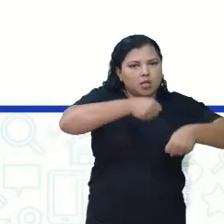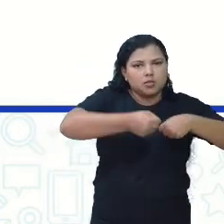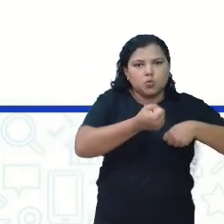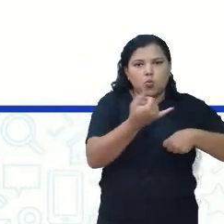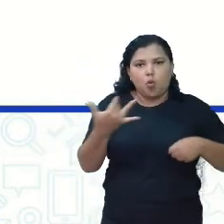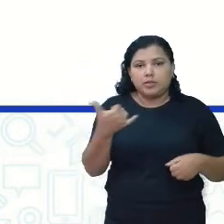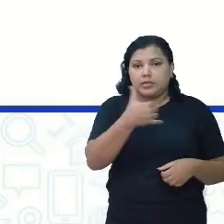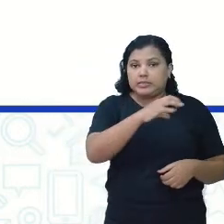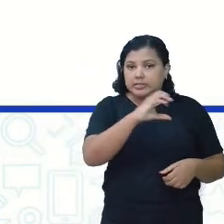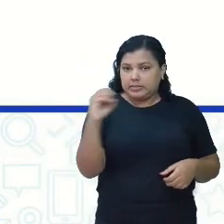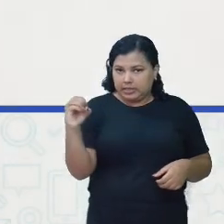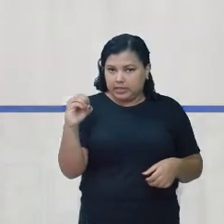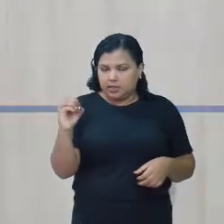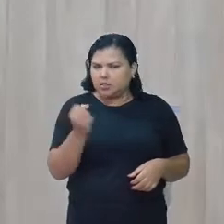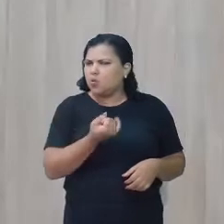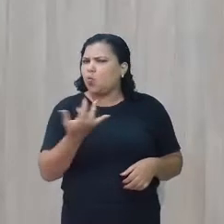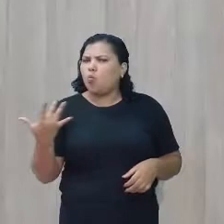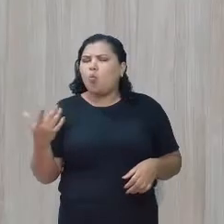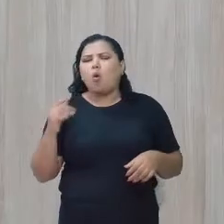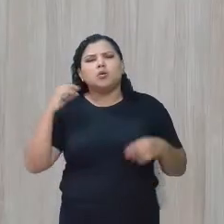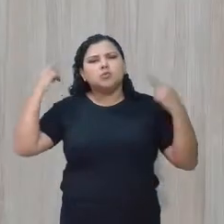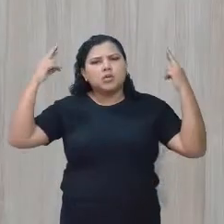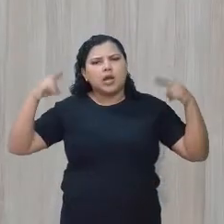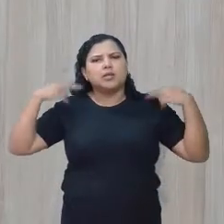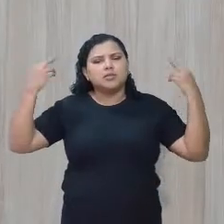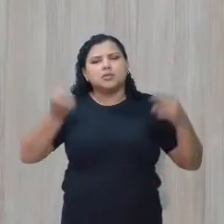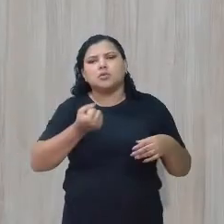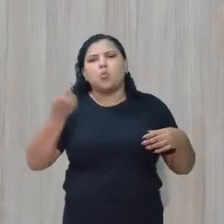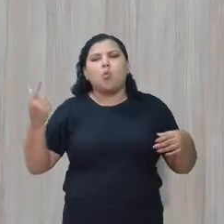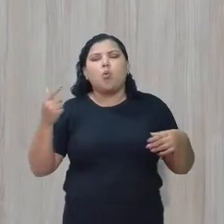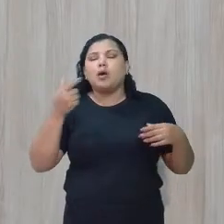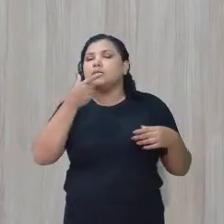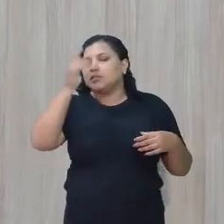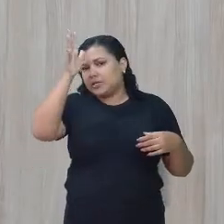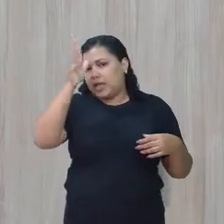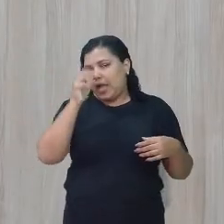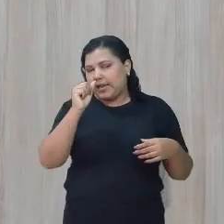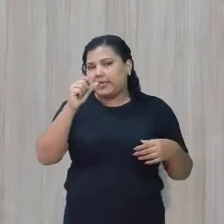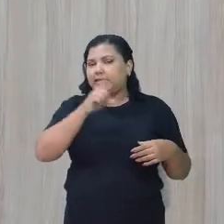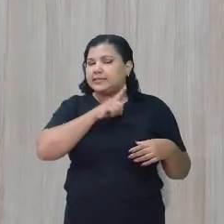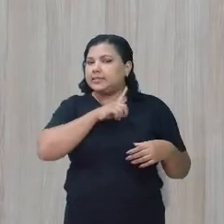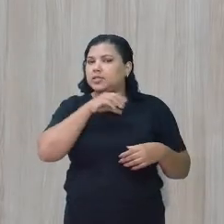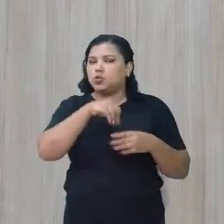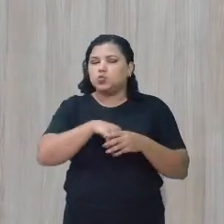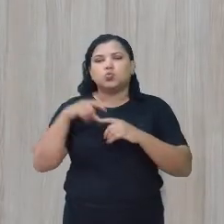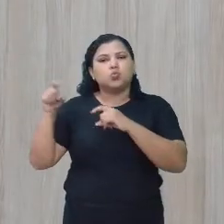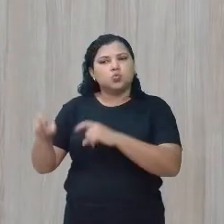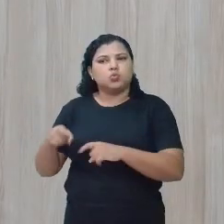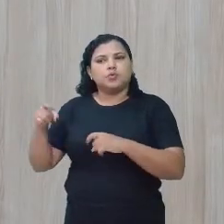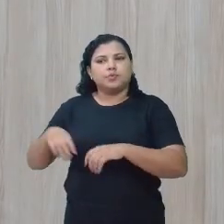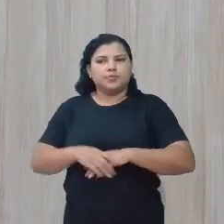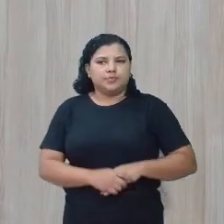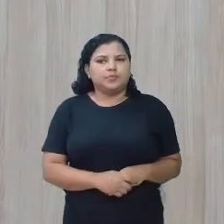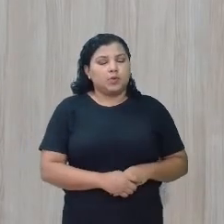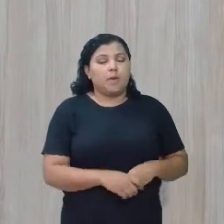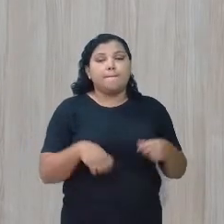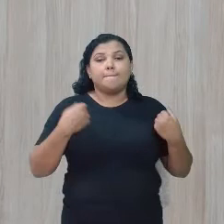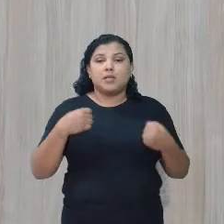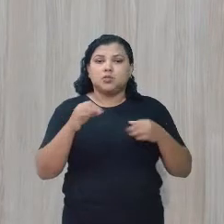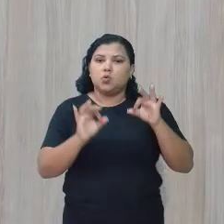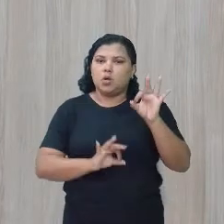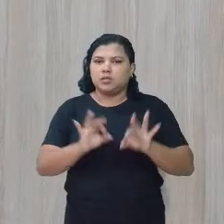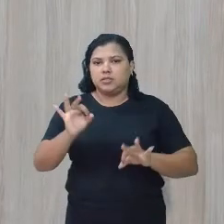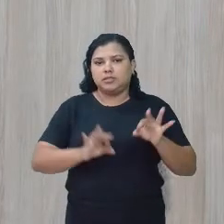há nesse sítio? Então, eu preciso extrair desse texto aí as informações para eu